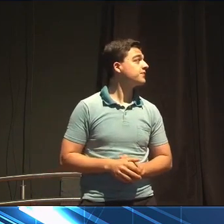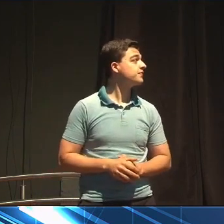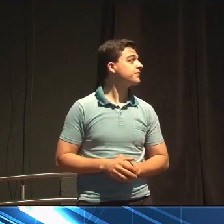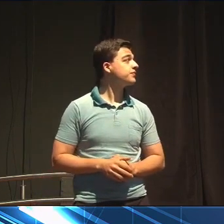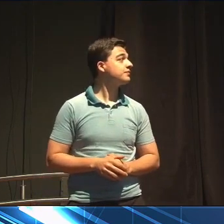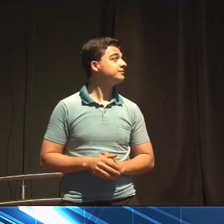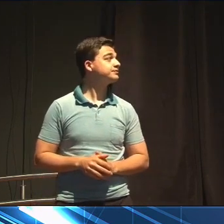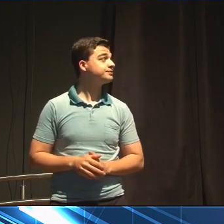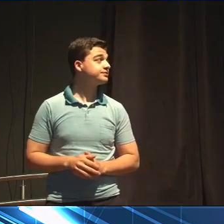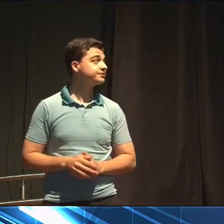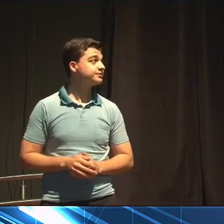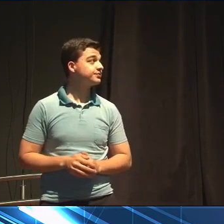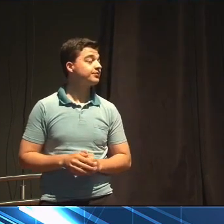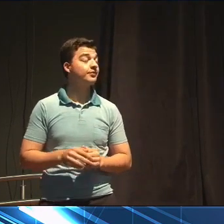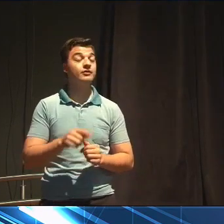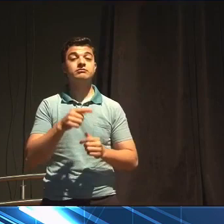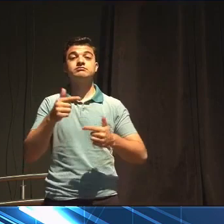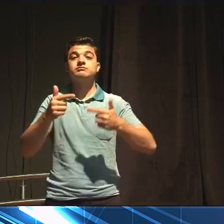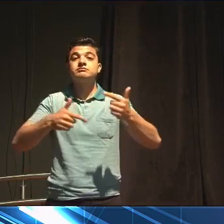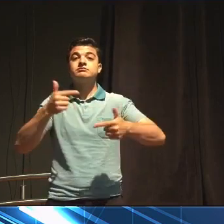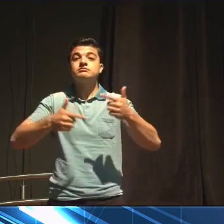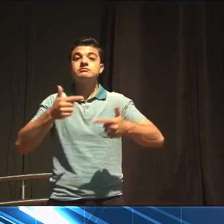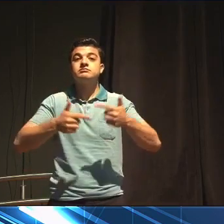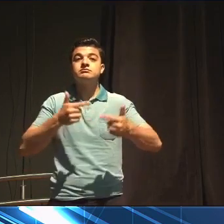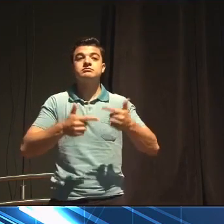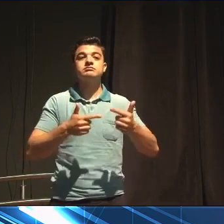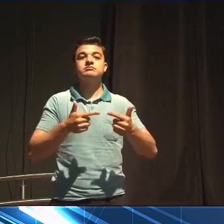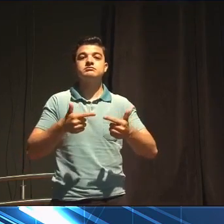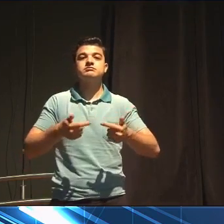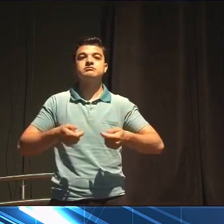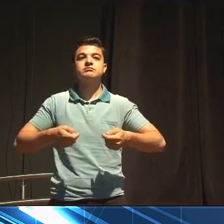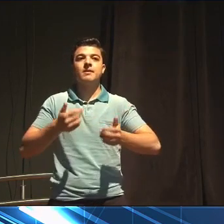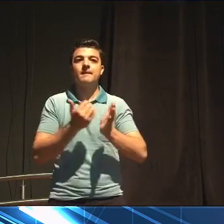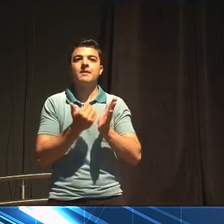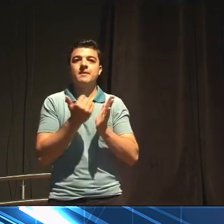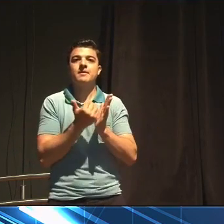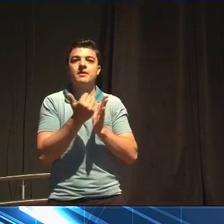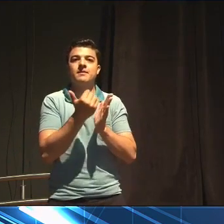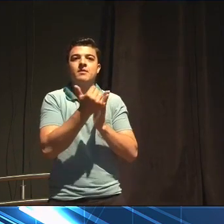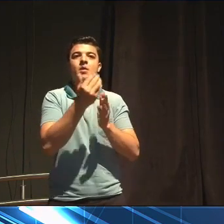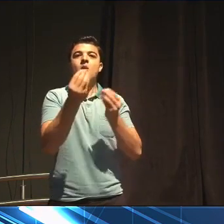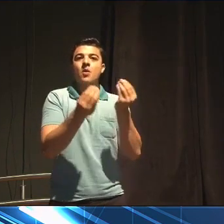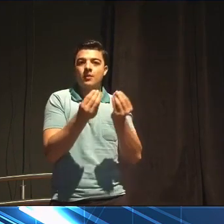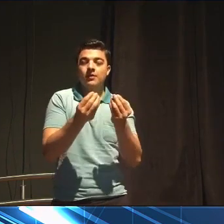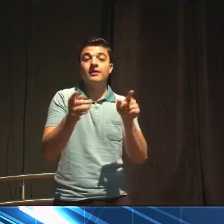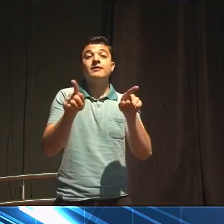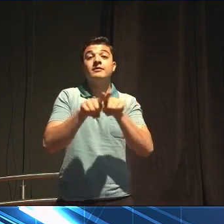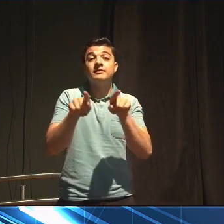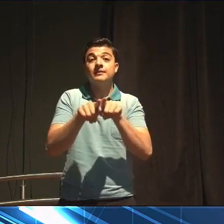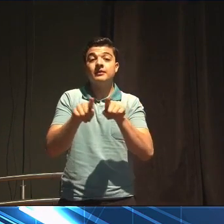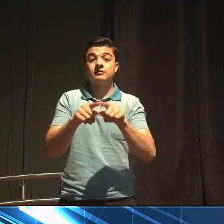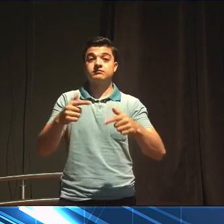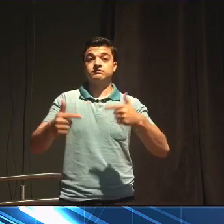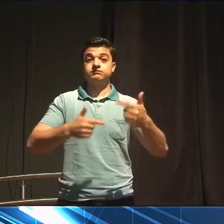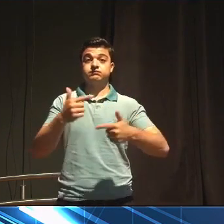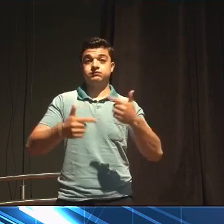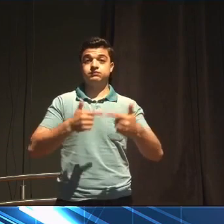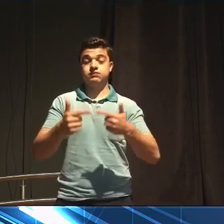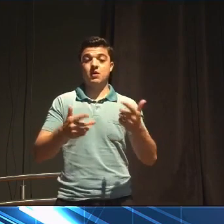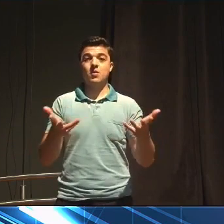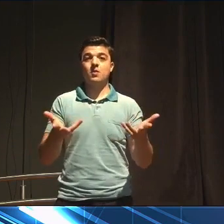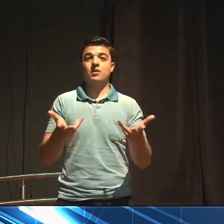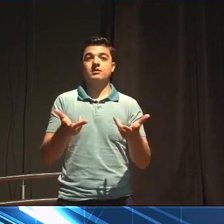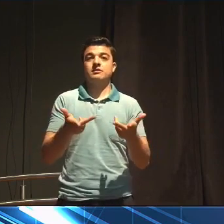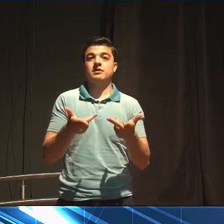pode complicar tudo. Simulação de ergonomia de trabalho, isso é extremamente importante. Como é que eu consigo melhorar a